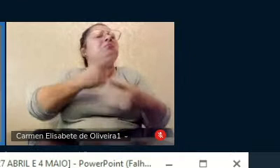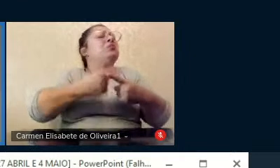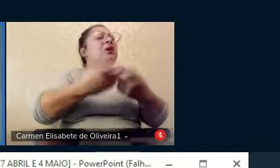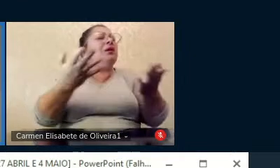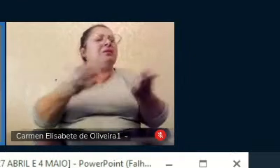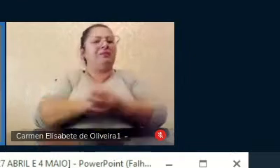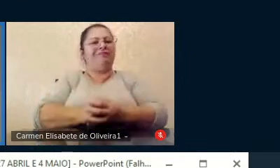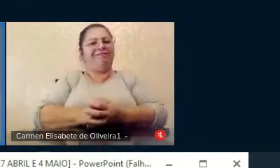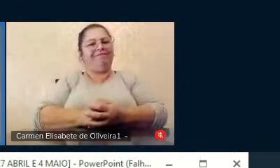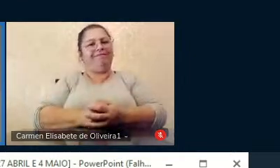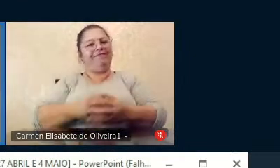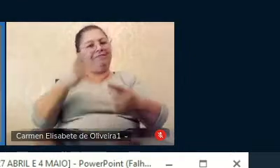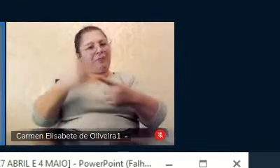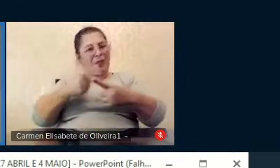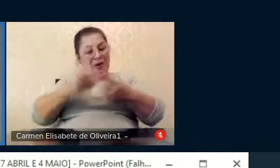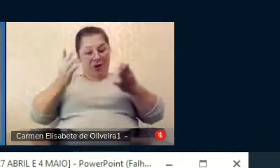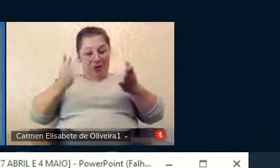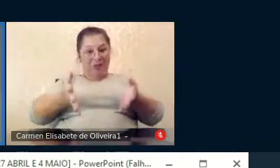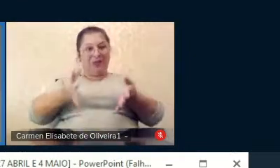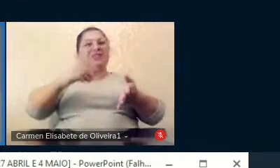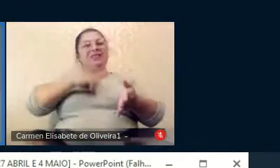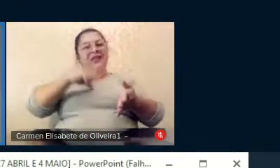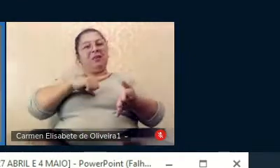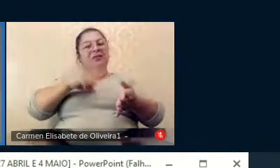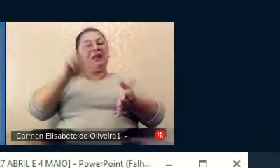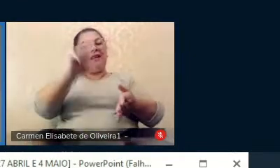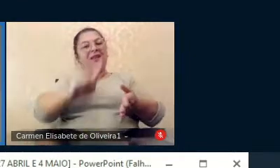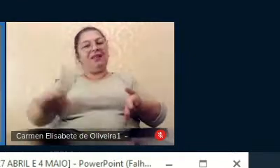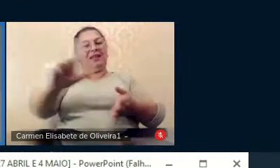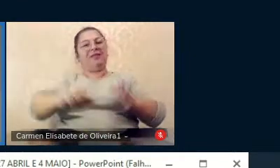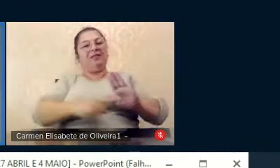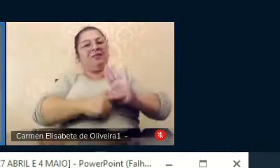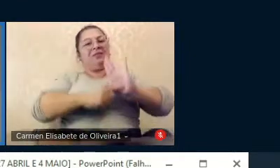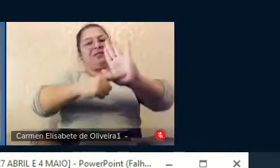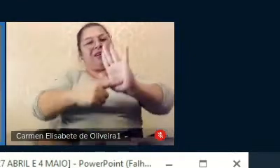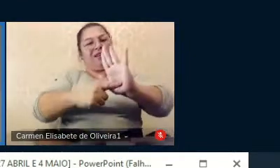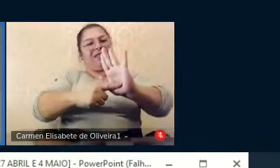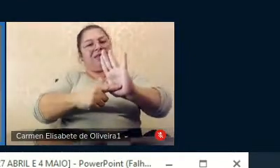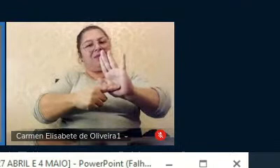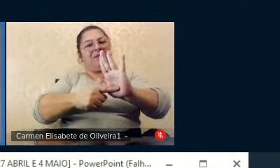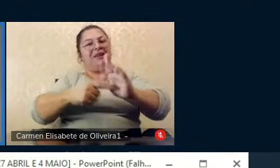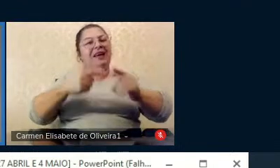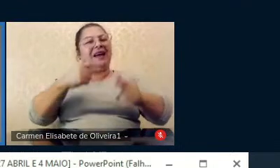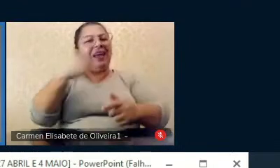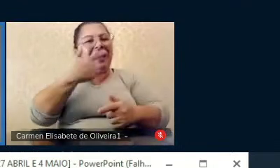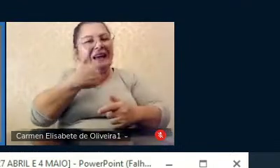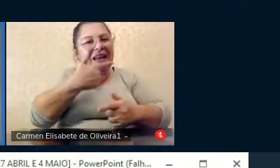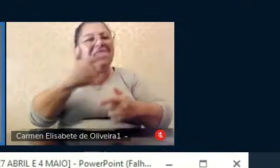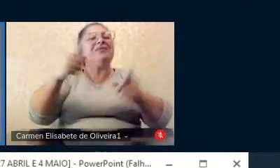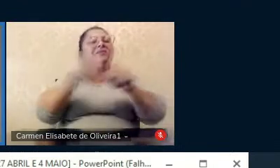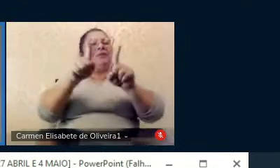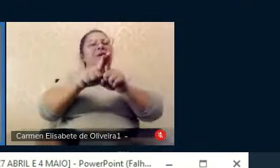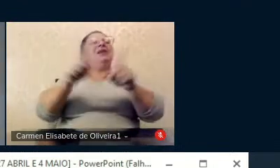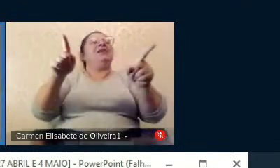literatura apresentada em formas de humor, de lendas, né,